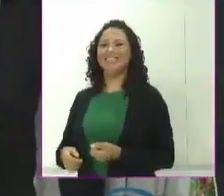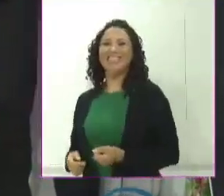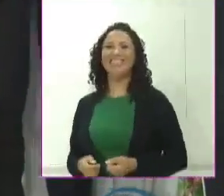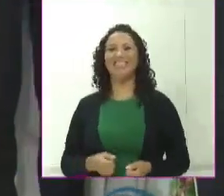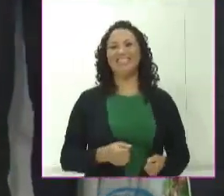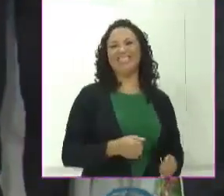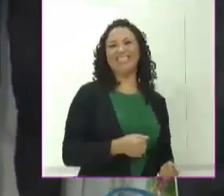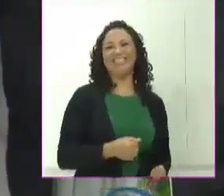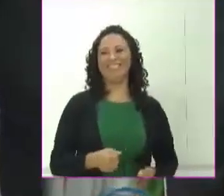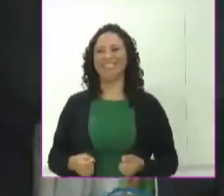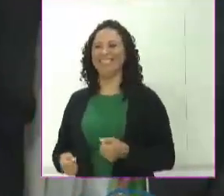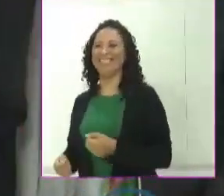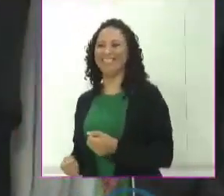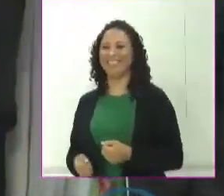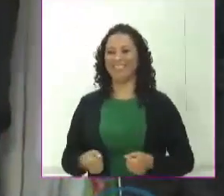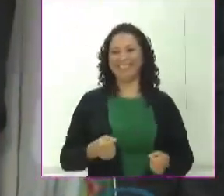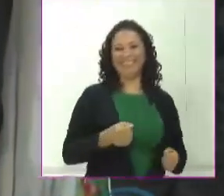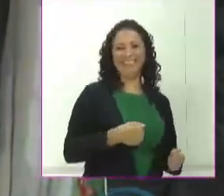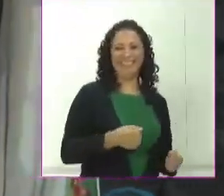Extra.